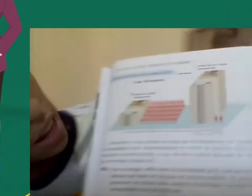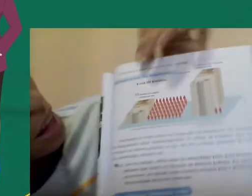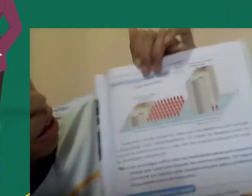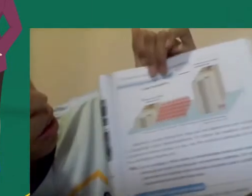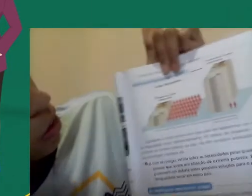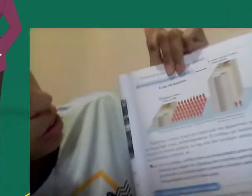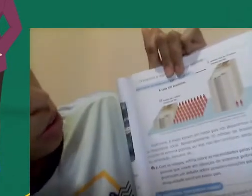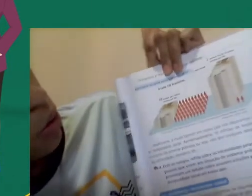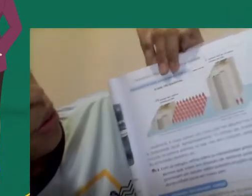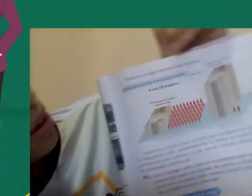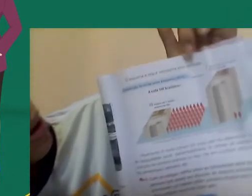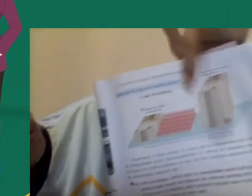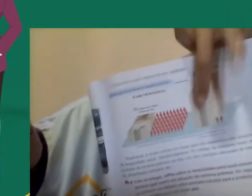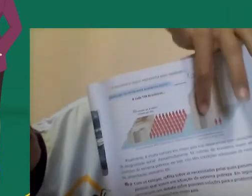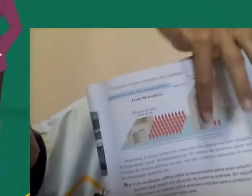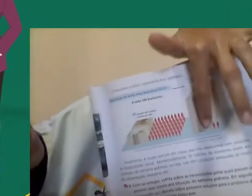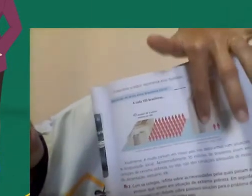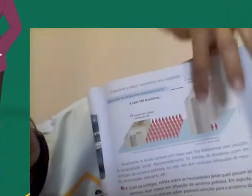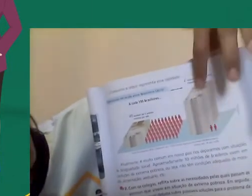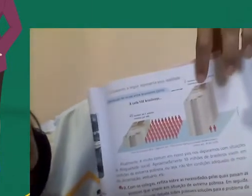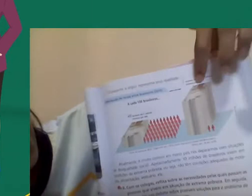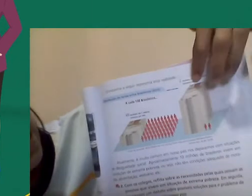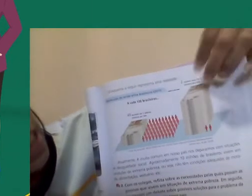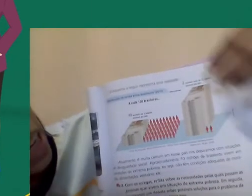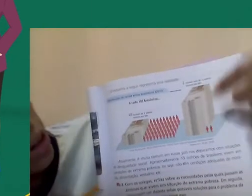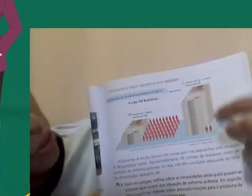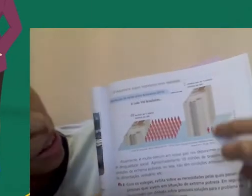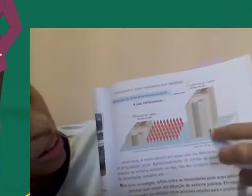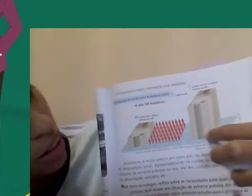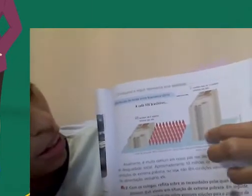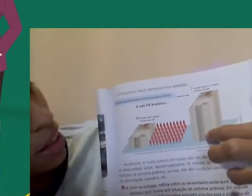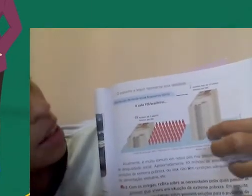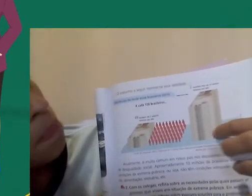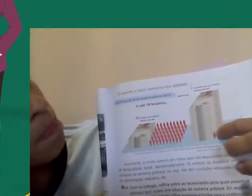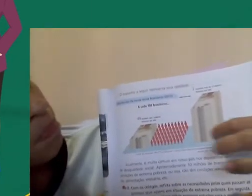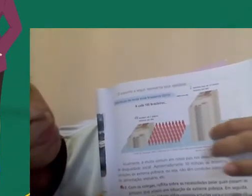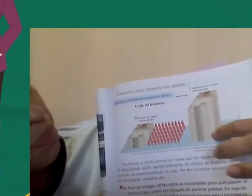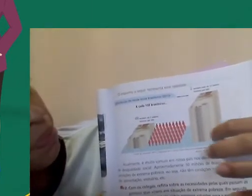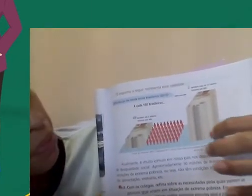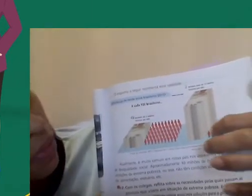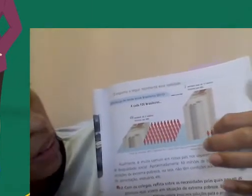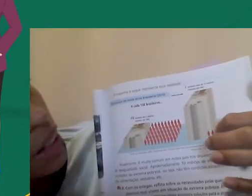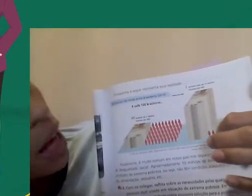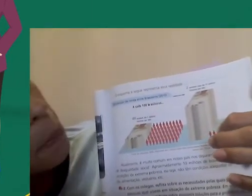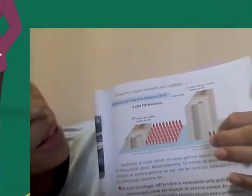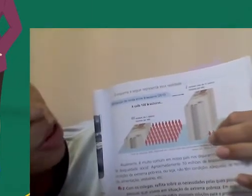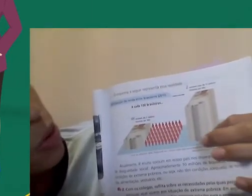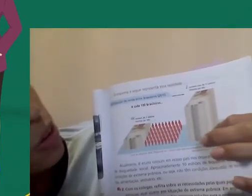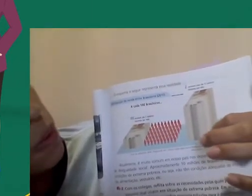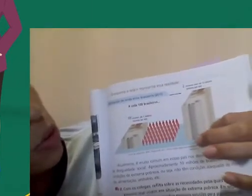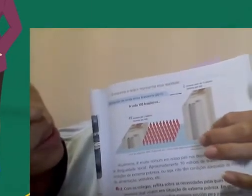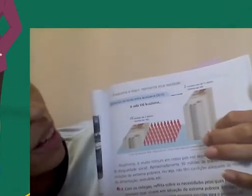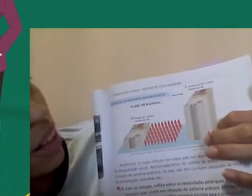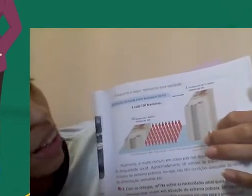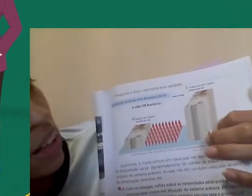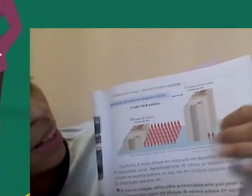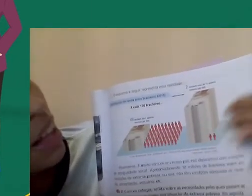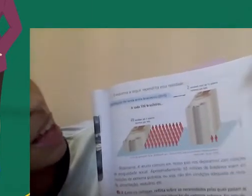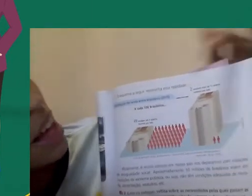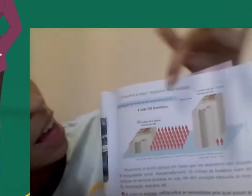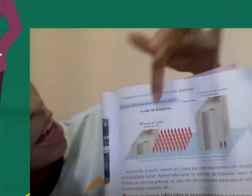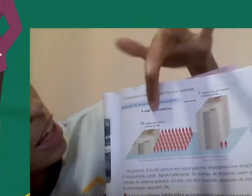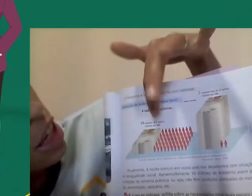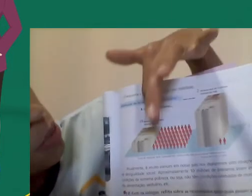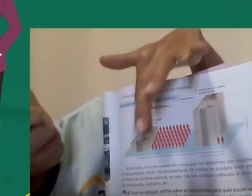né? Olha só, uma pilha muito grande de dinheiro e apenas duas pessoas aqui,